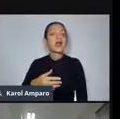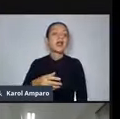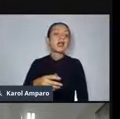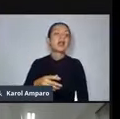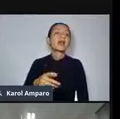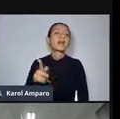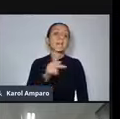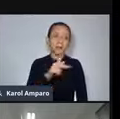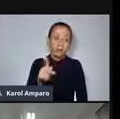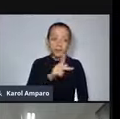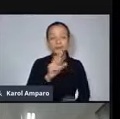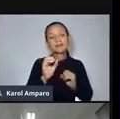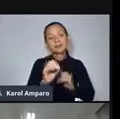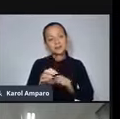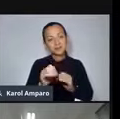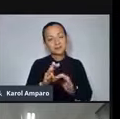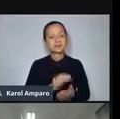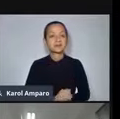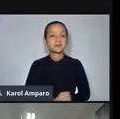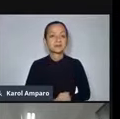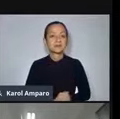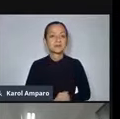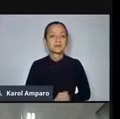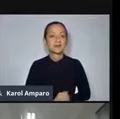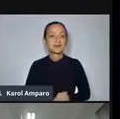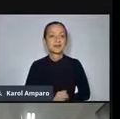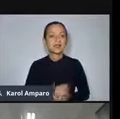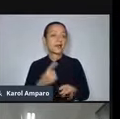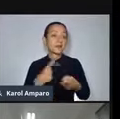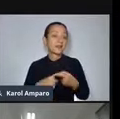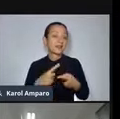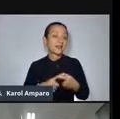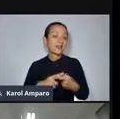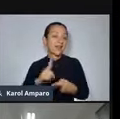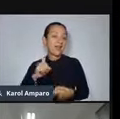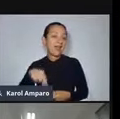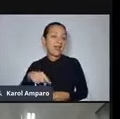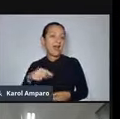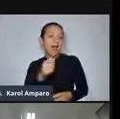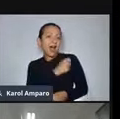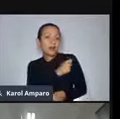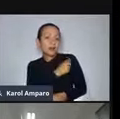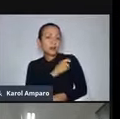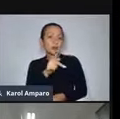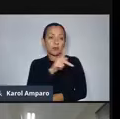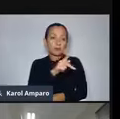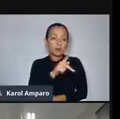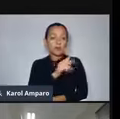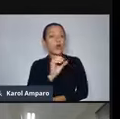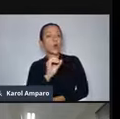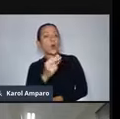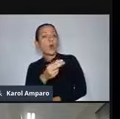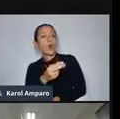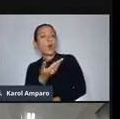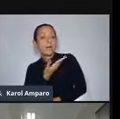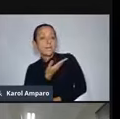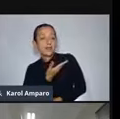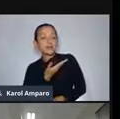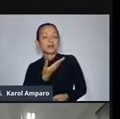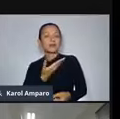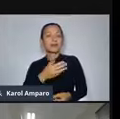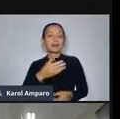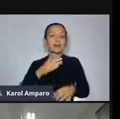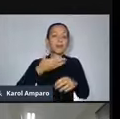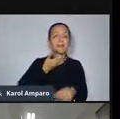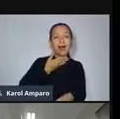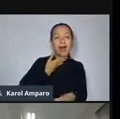repente a gente fica... Né? Aí chega, quem é que vai escutar tudo isso? É o professor, é o amiguinho que eu falo tudo para ele, mas não falo para o meu irmão, e assim